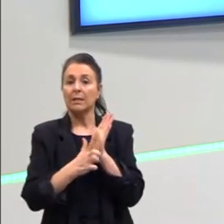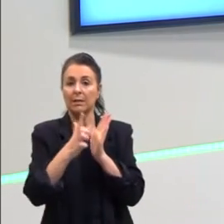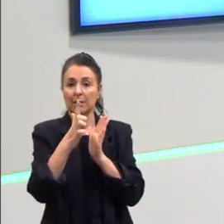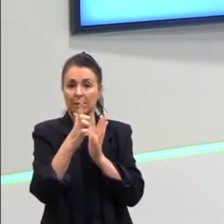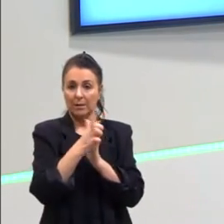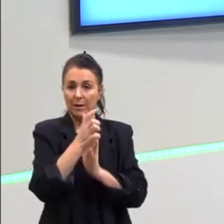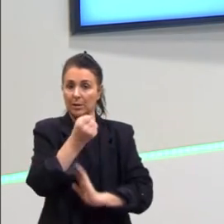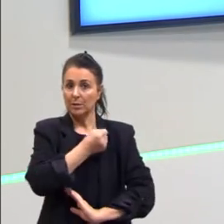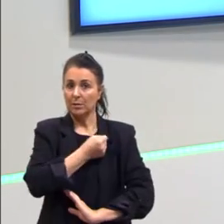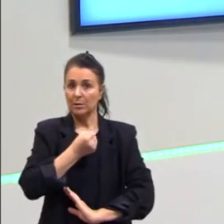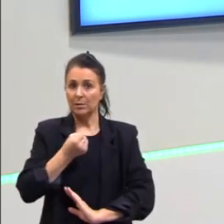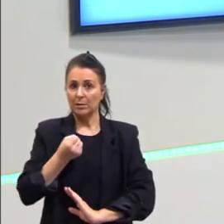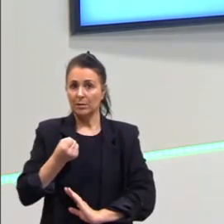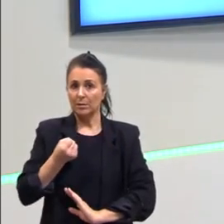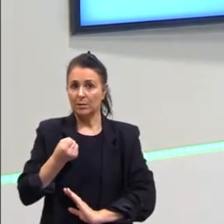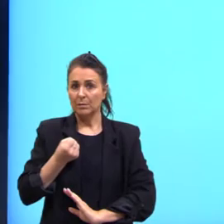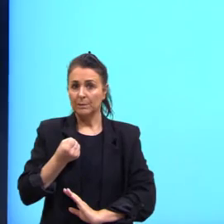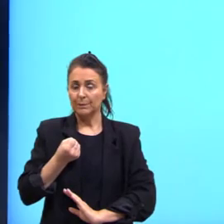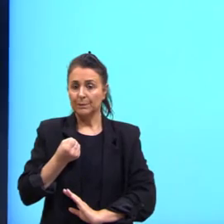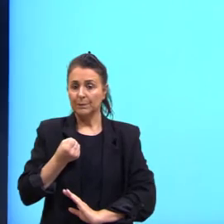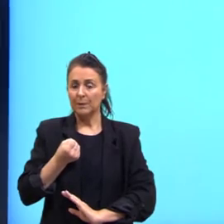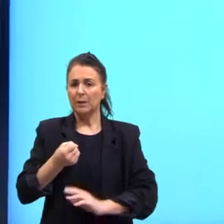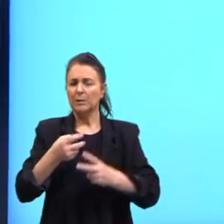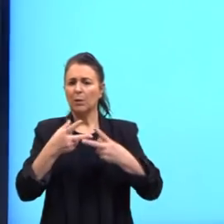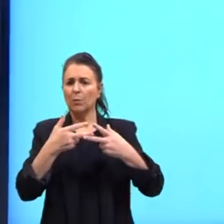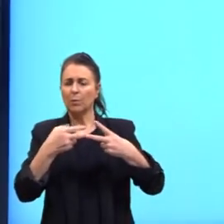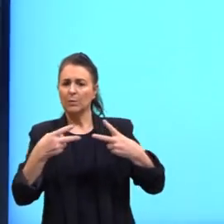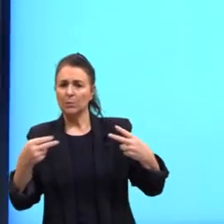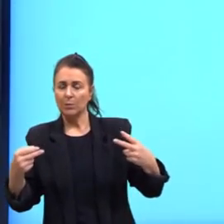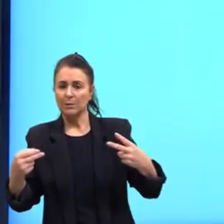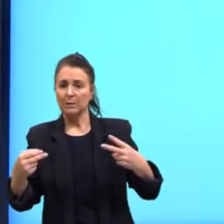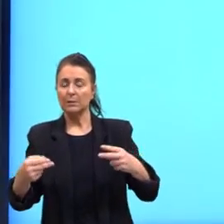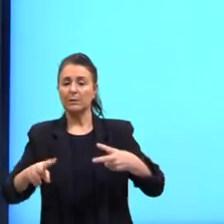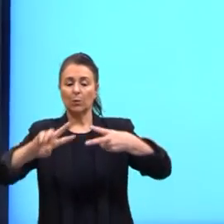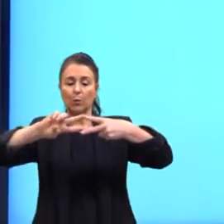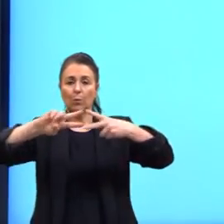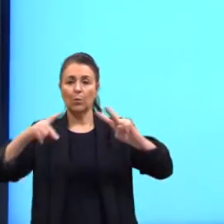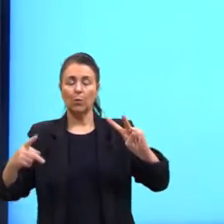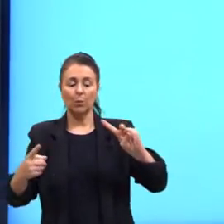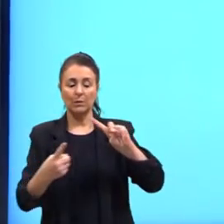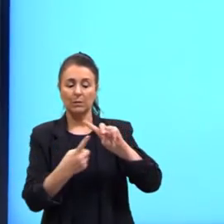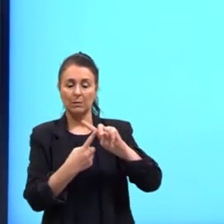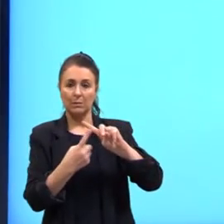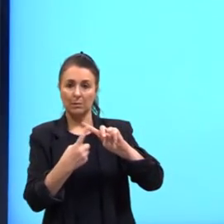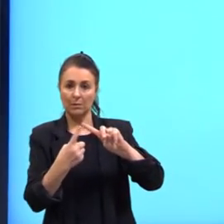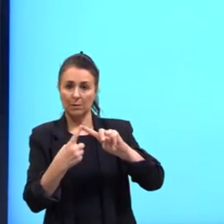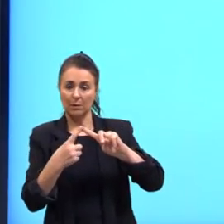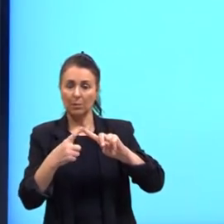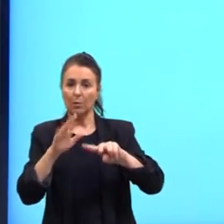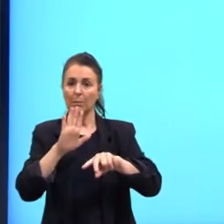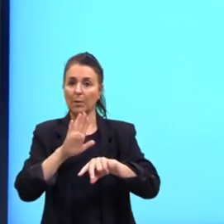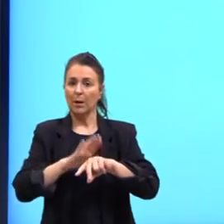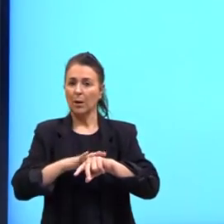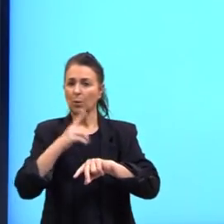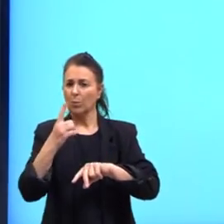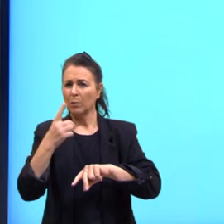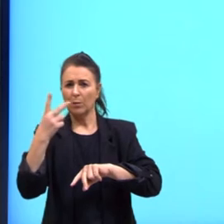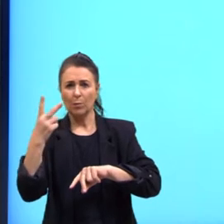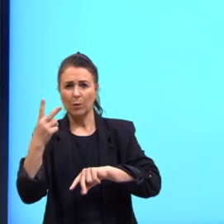né que onde os fatores que são os alelos para duas ou mais características